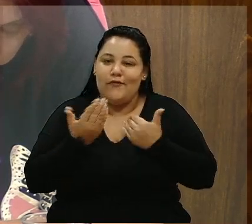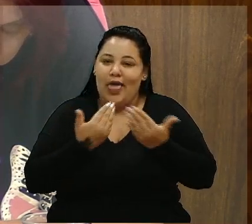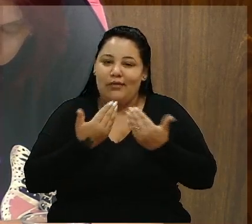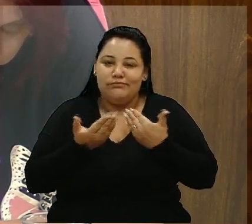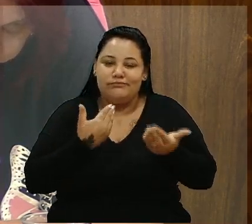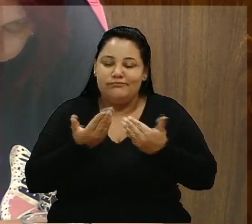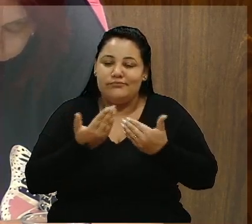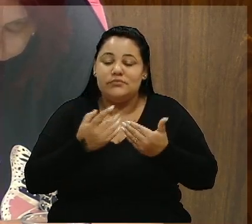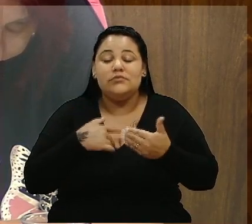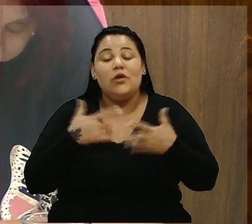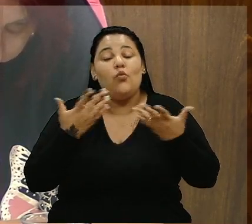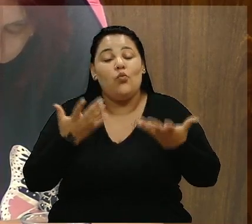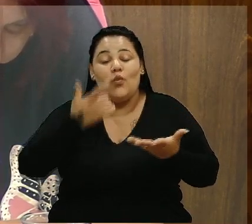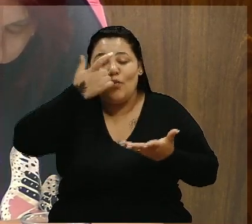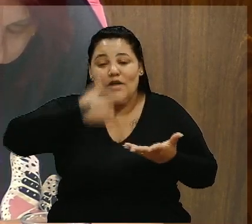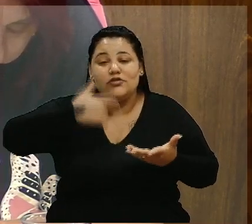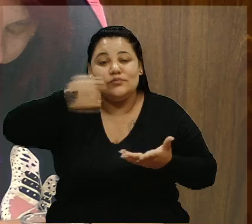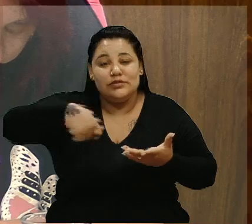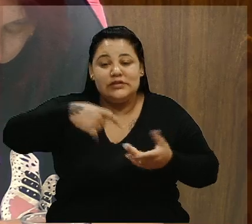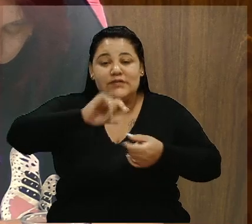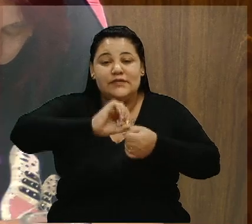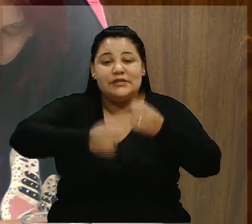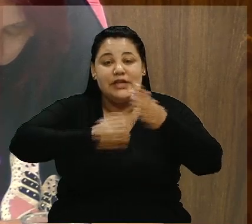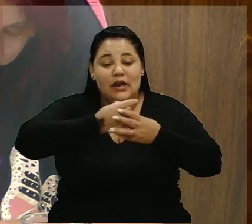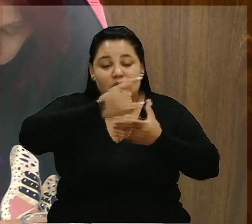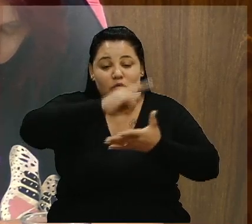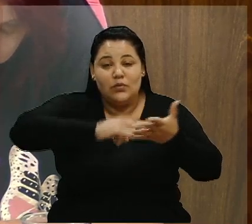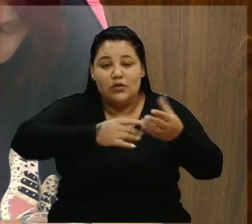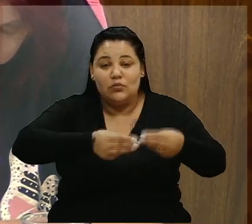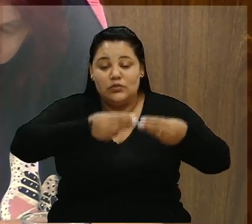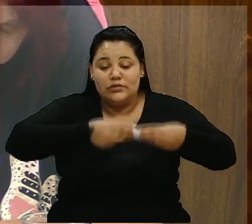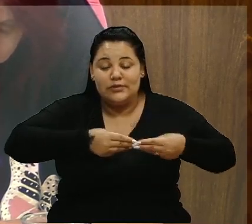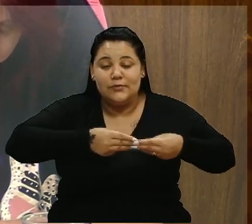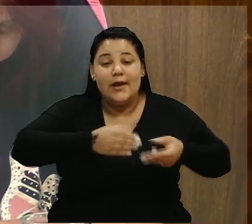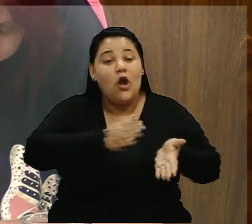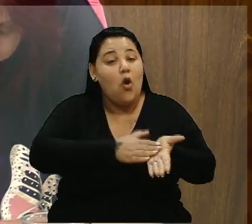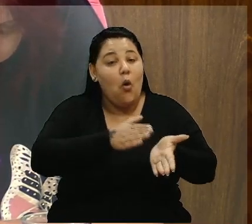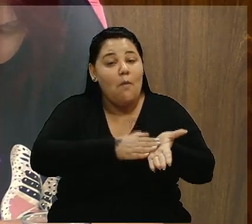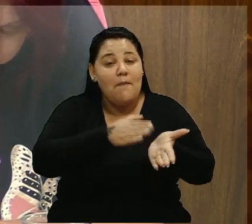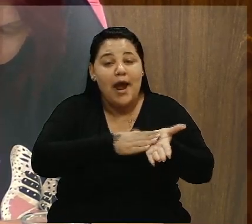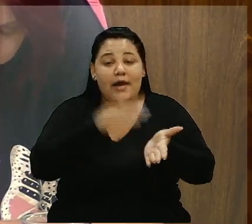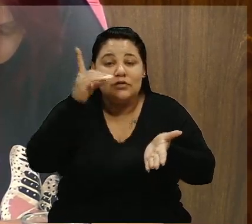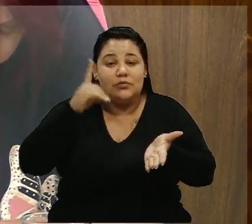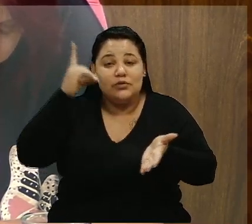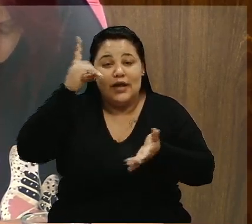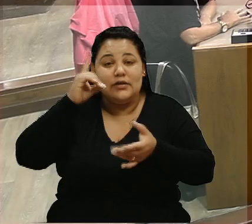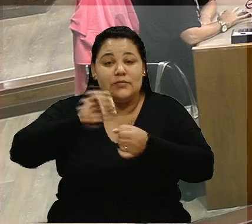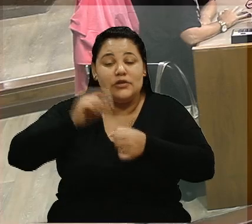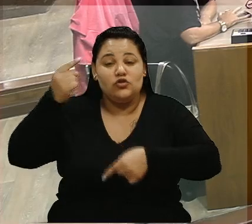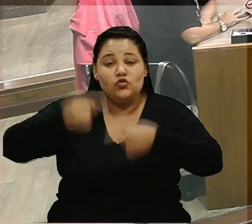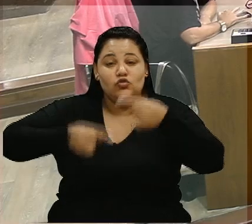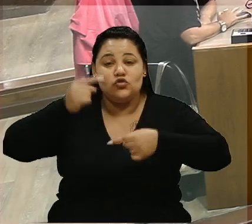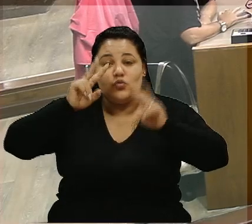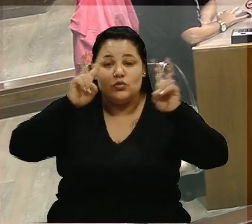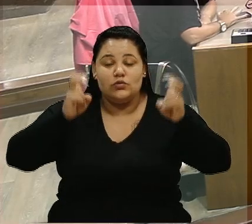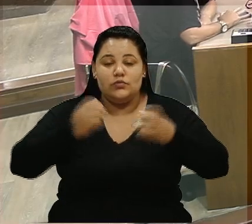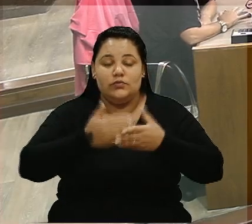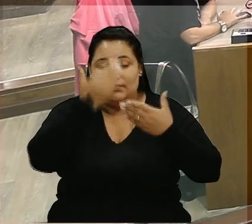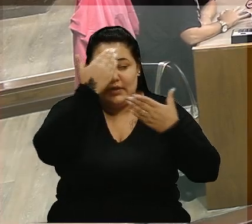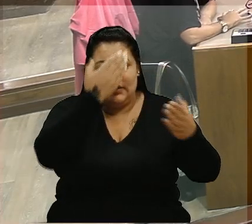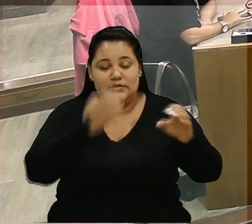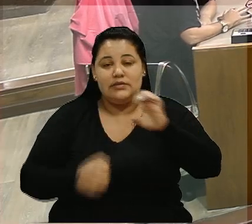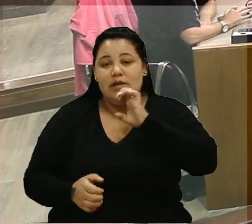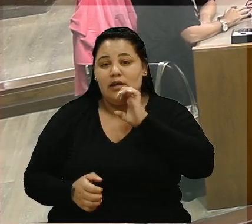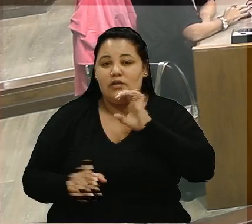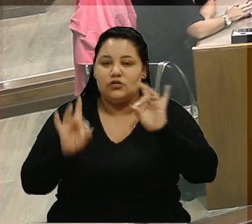eu acho, que fazer uma moção e pressionar os nossos deputados para que eles debatam esse assunto. Obrigada, vereadora Estela. Para concluir,